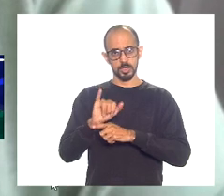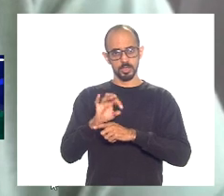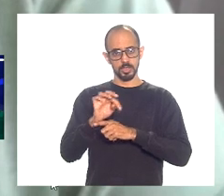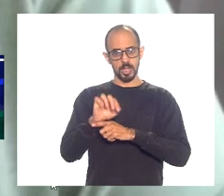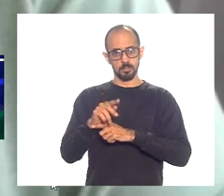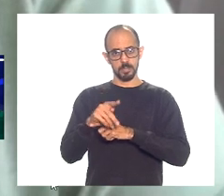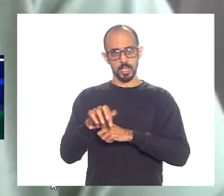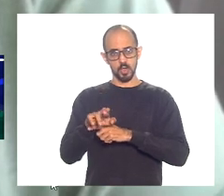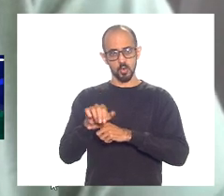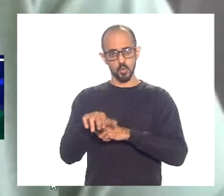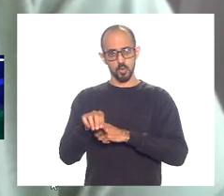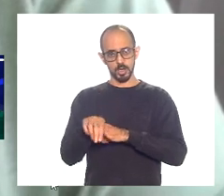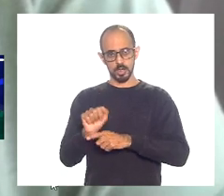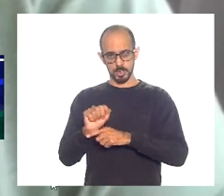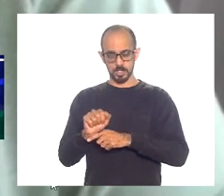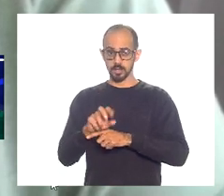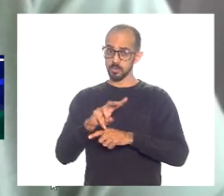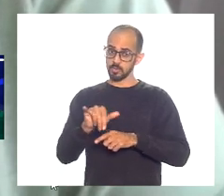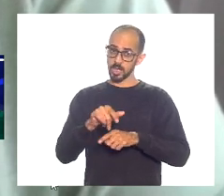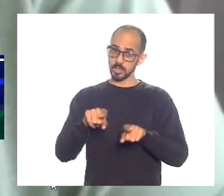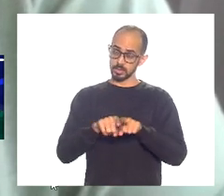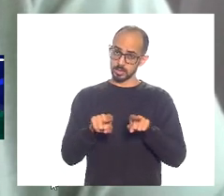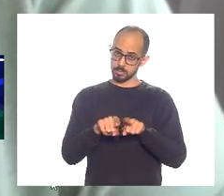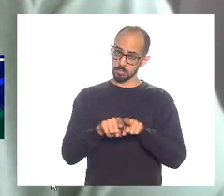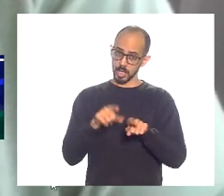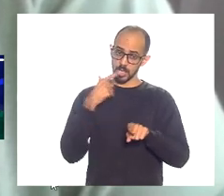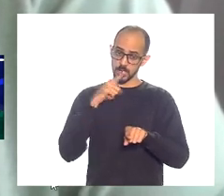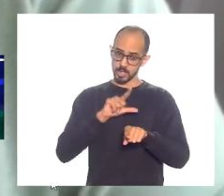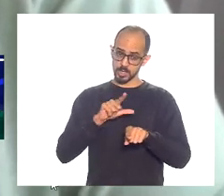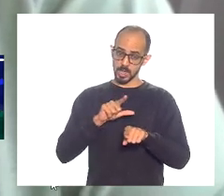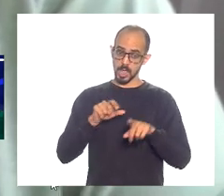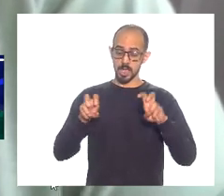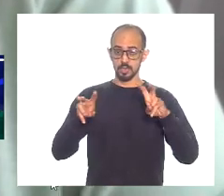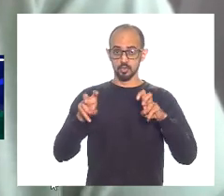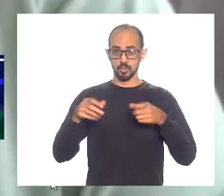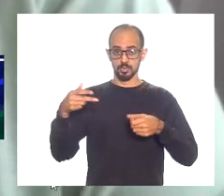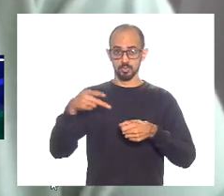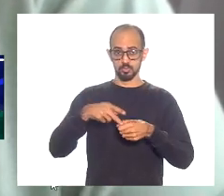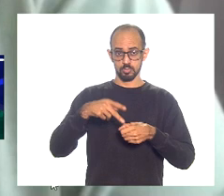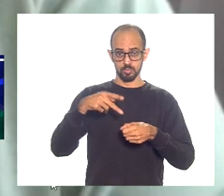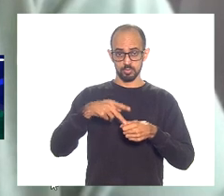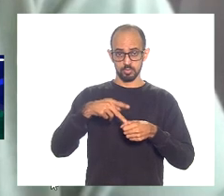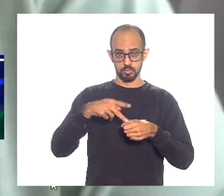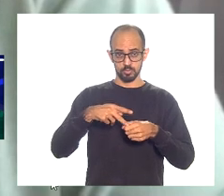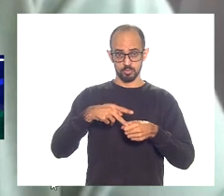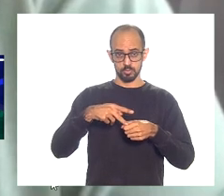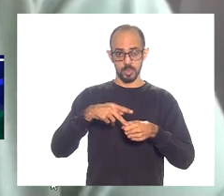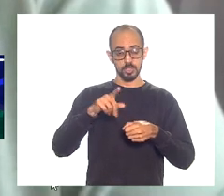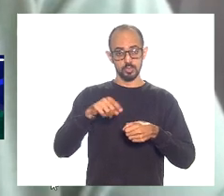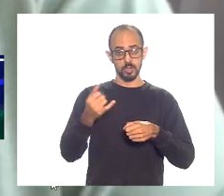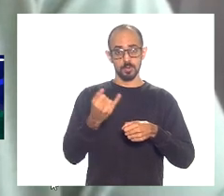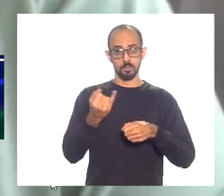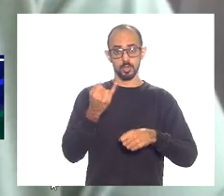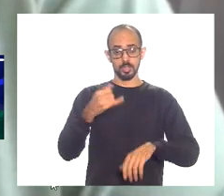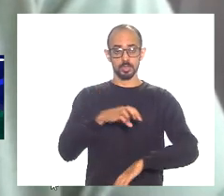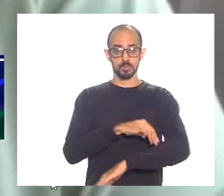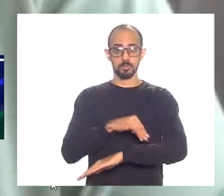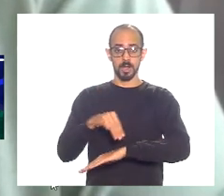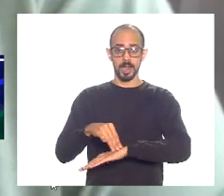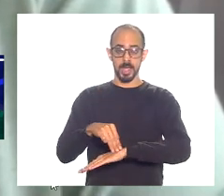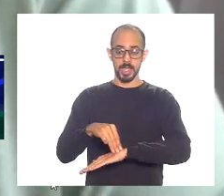interior também serão beneficiados por essa iniciativa da questão do querosene. E isso é muito importante. Macaé,